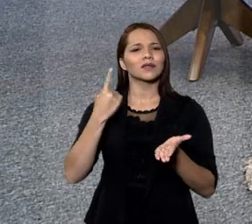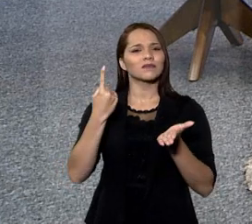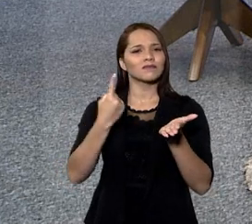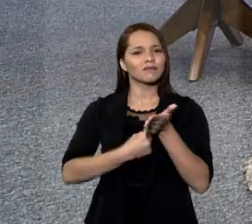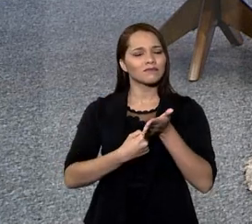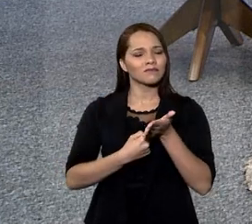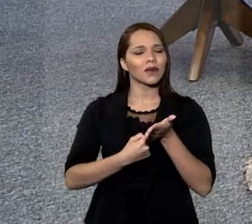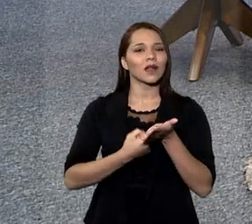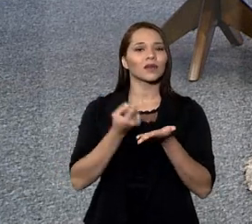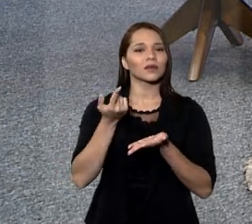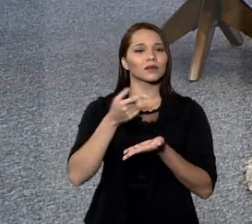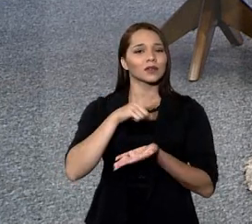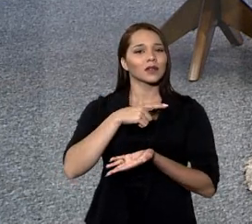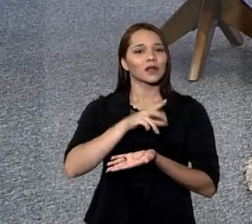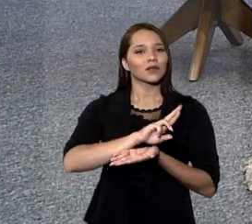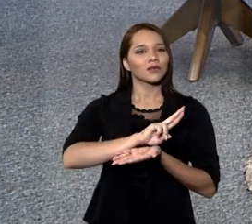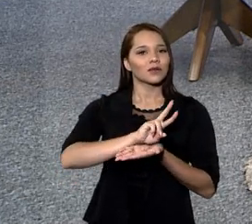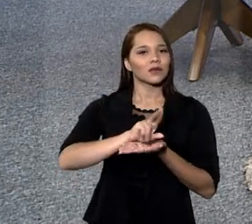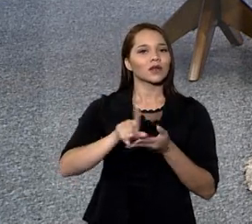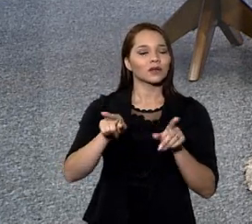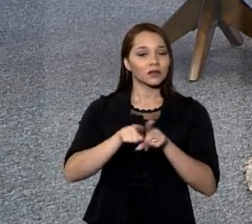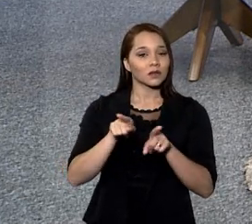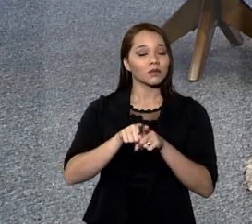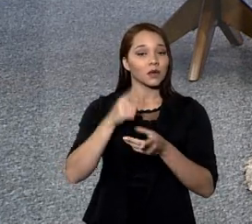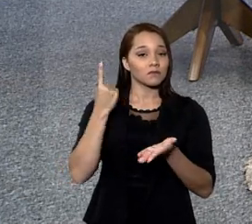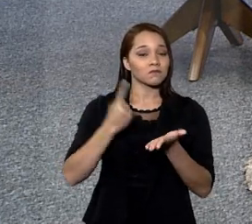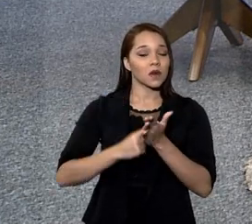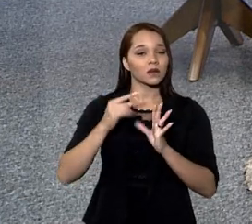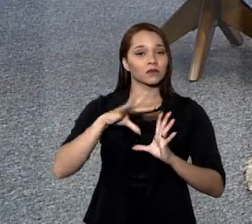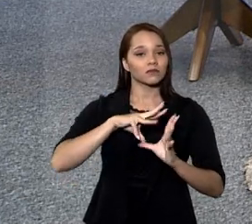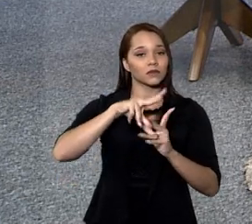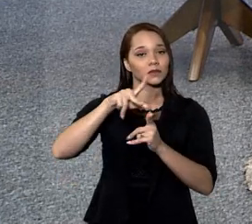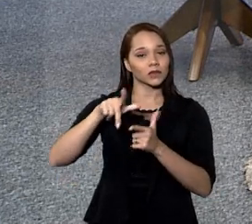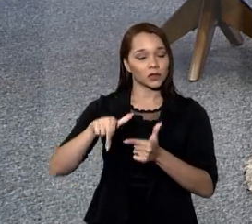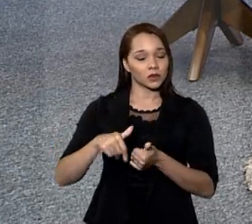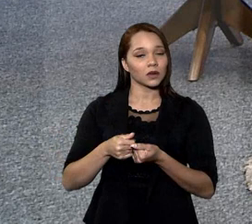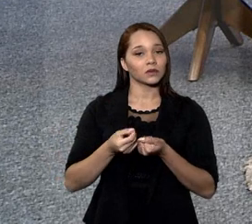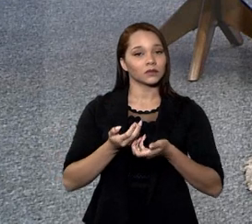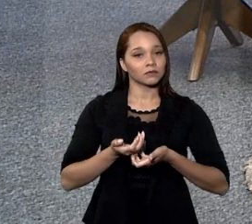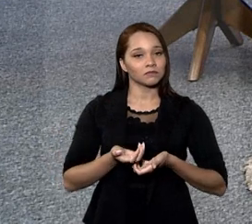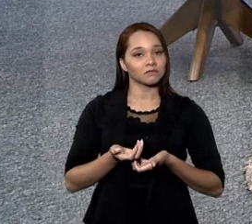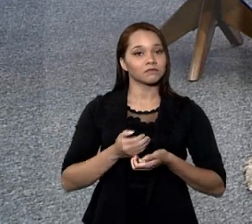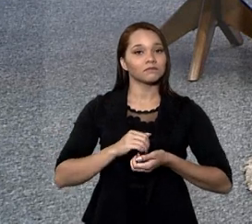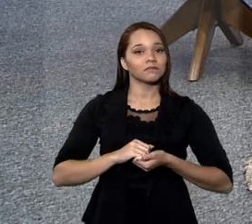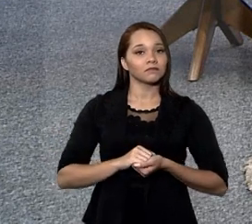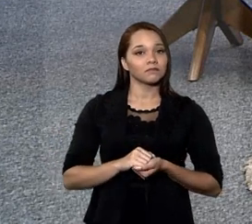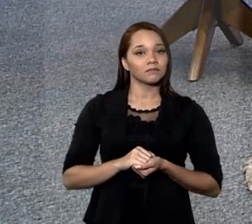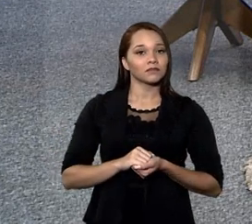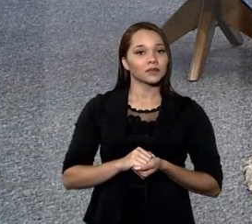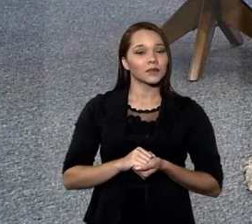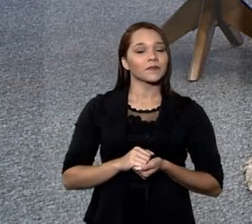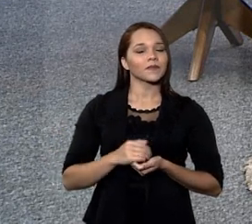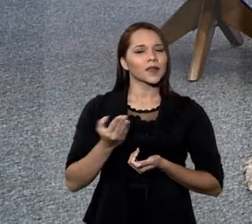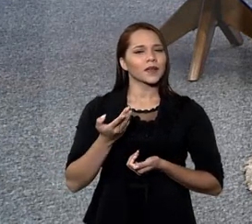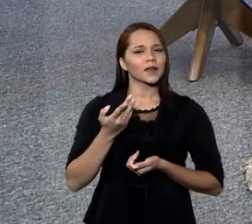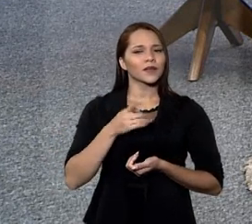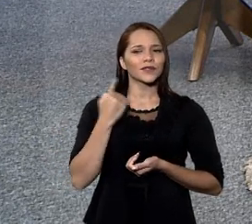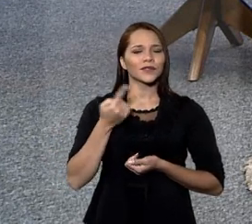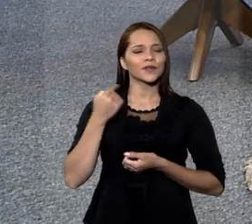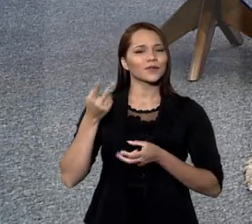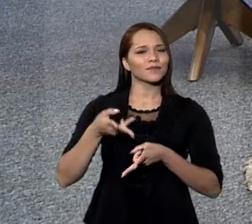pactos diversas diversos pactos internacionais inclusive e